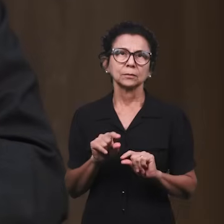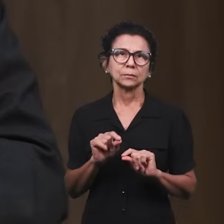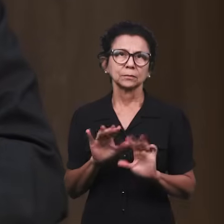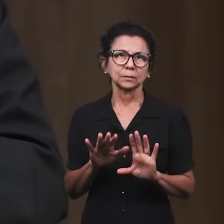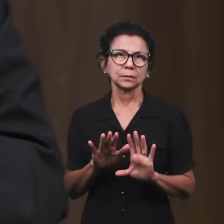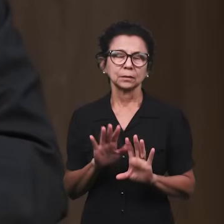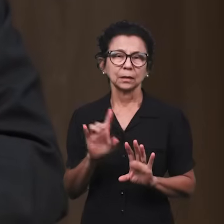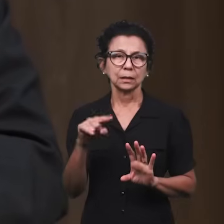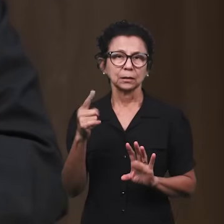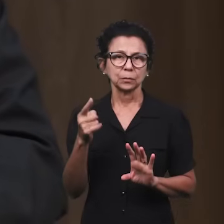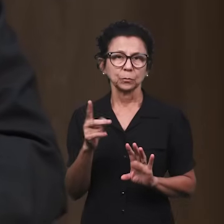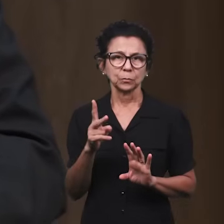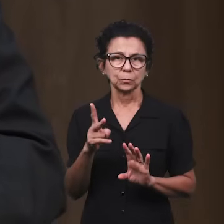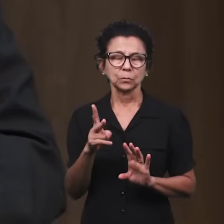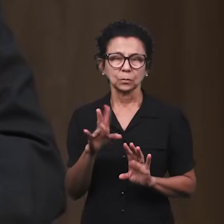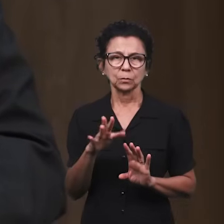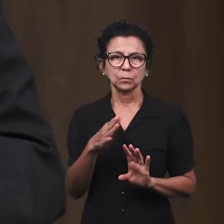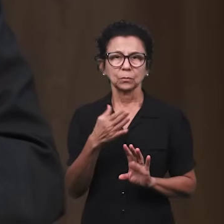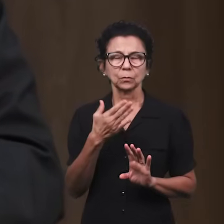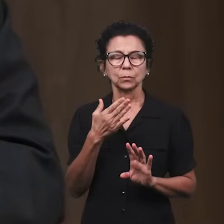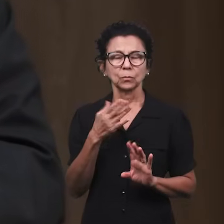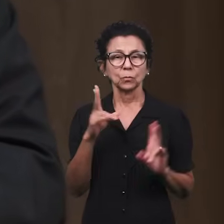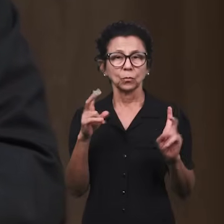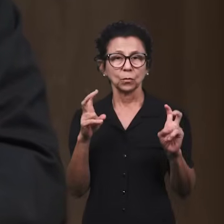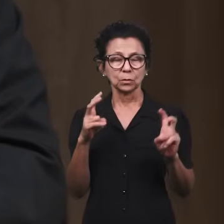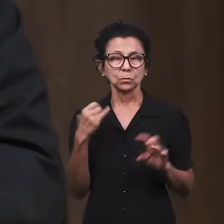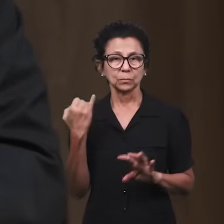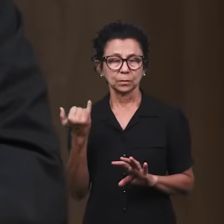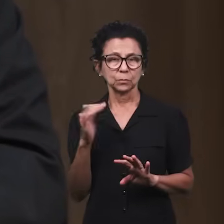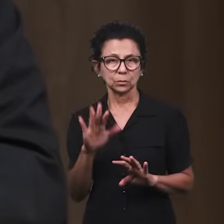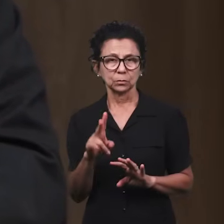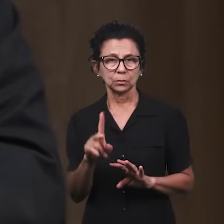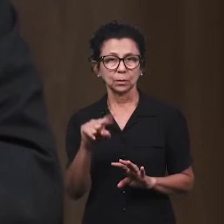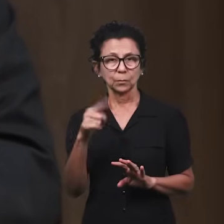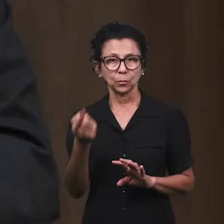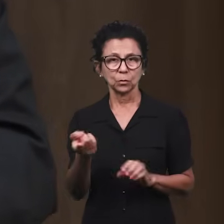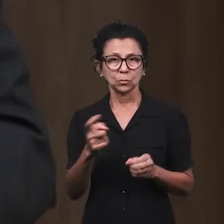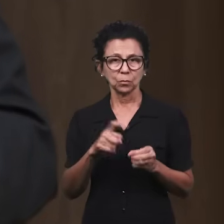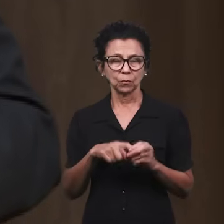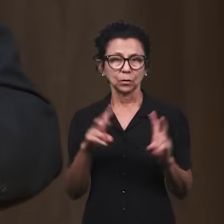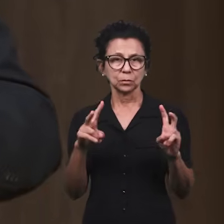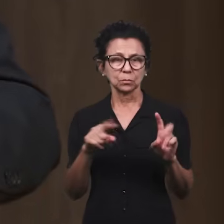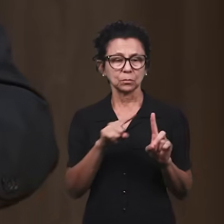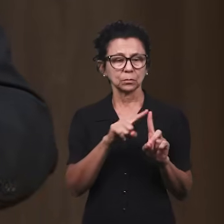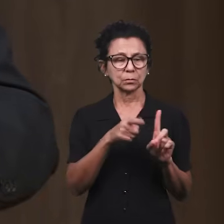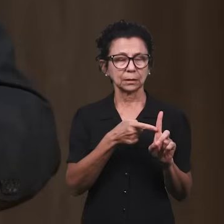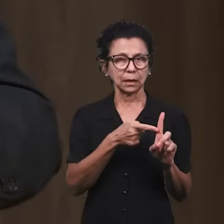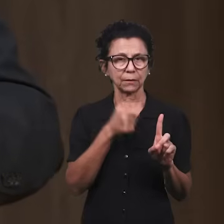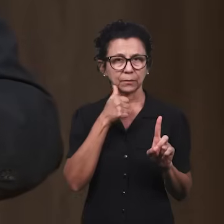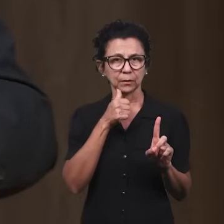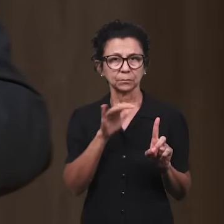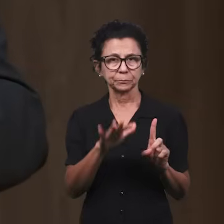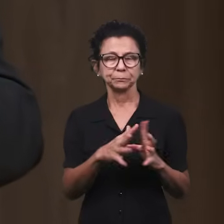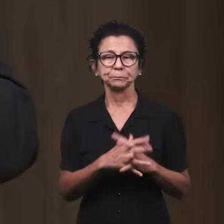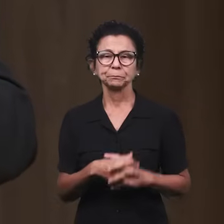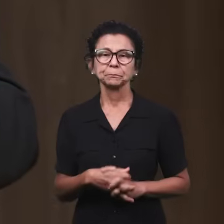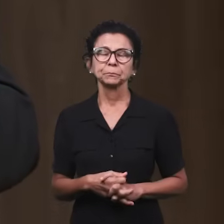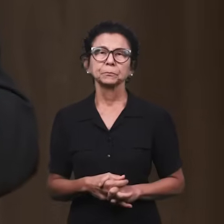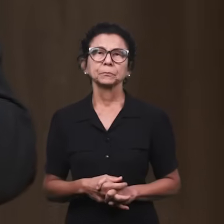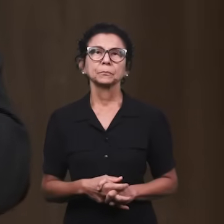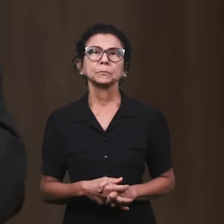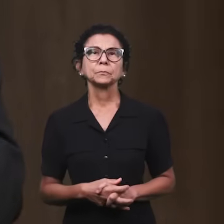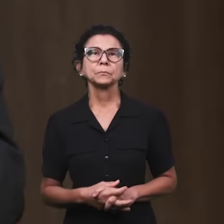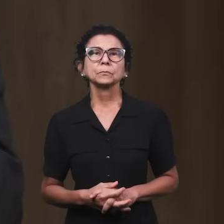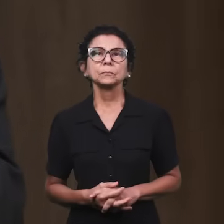da gestante. Eu já vou voltar nesse assunto dos pais, que você falou que eu acho que é o ponto mais importante agora. Porque a gente falou do problema, essa questão